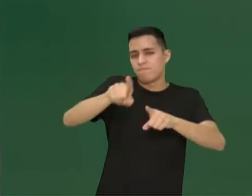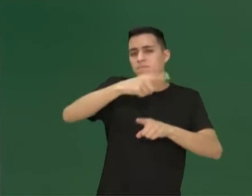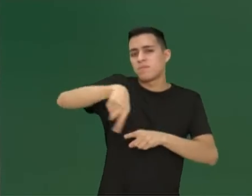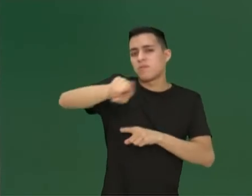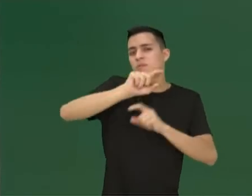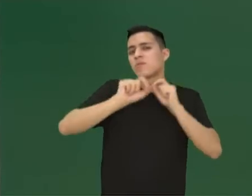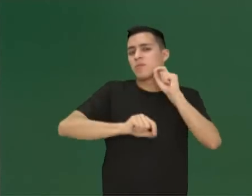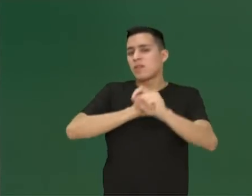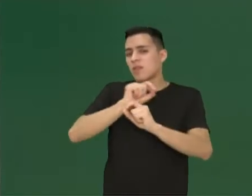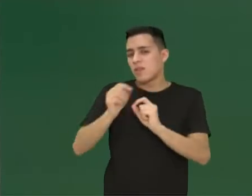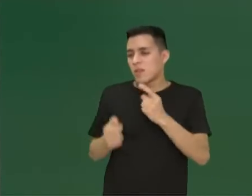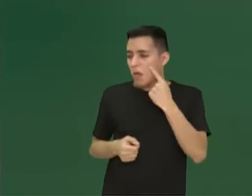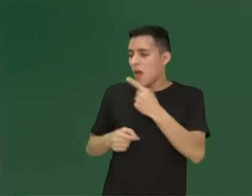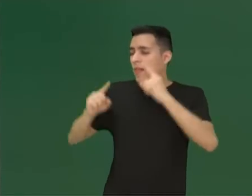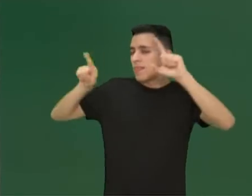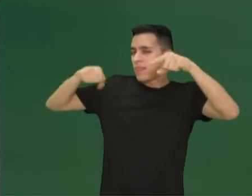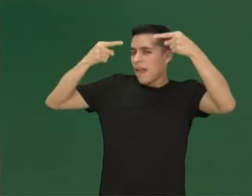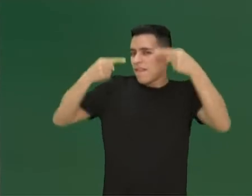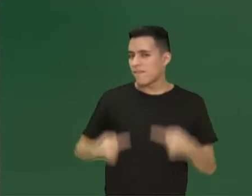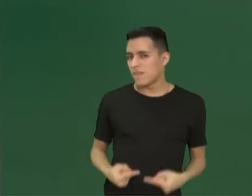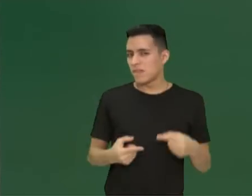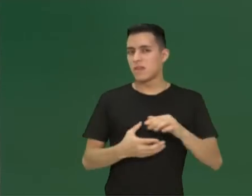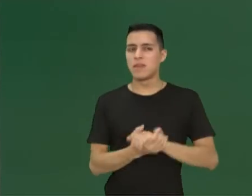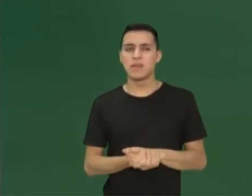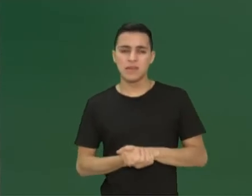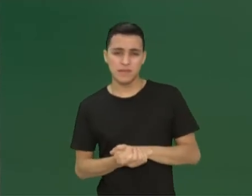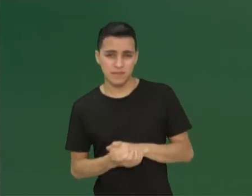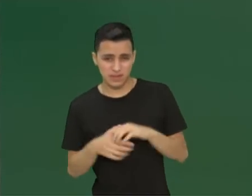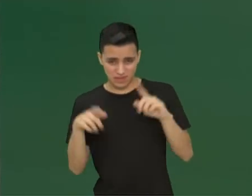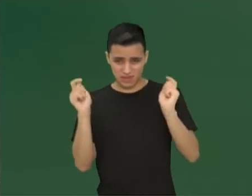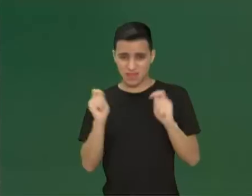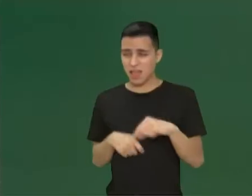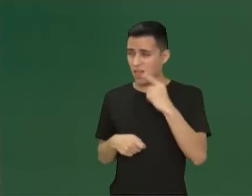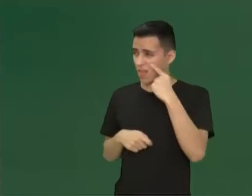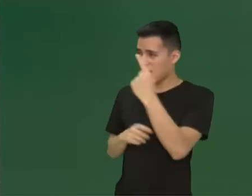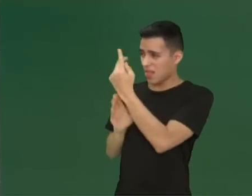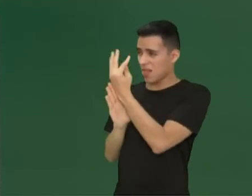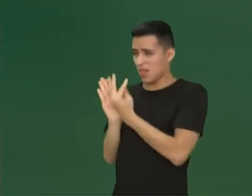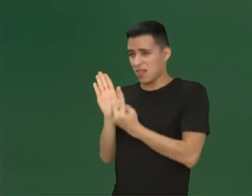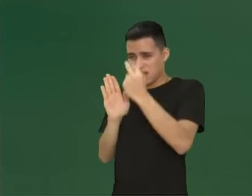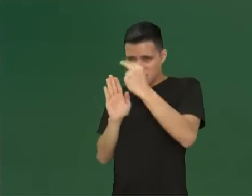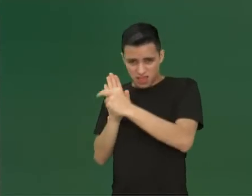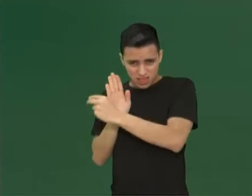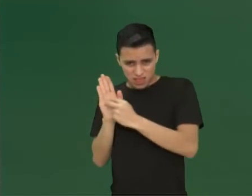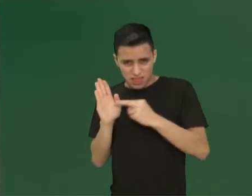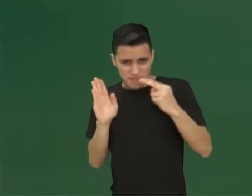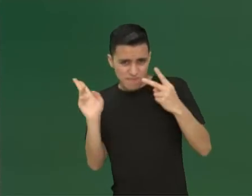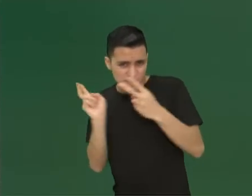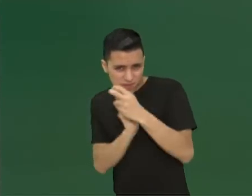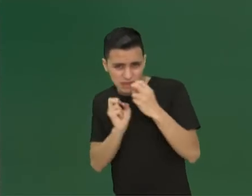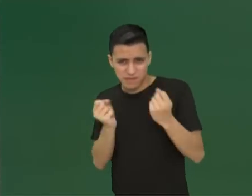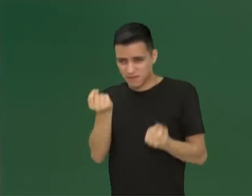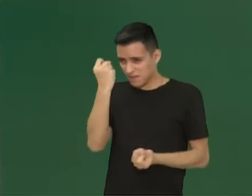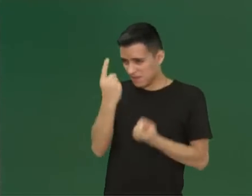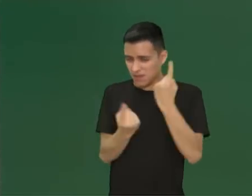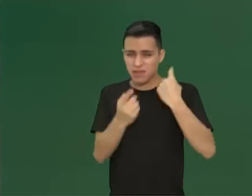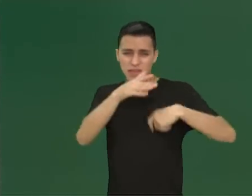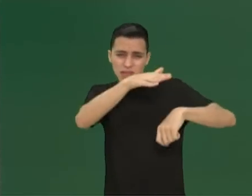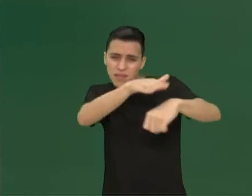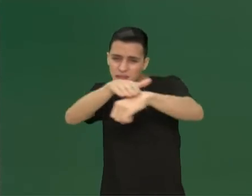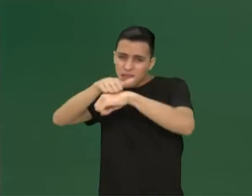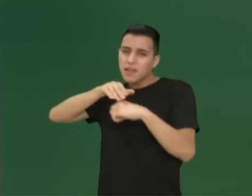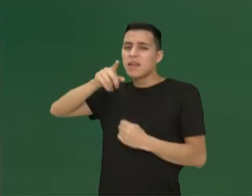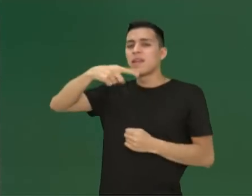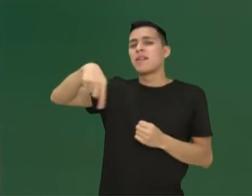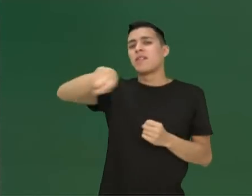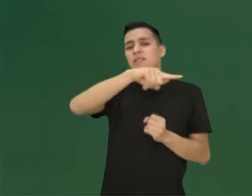vocês. Vamos ler esse texto? Vocês perceberam que esse texto está meio esquisito. Então eu vou dar um tempo para